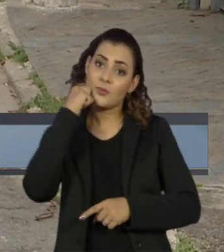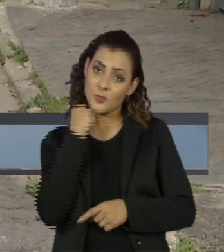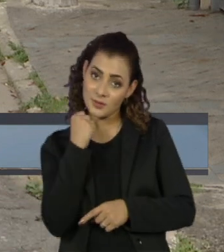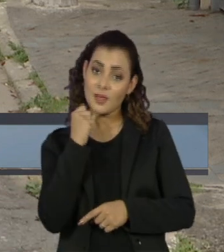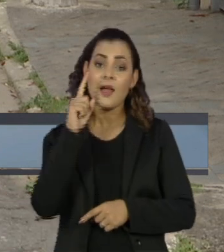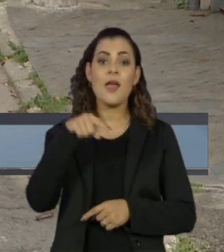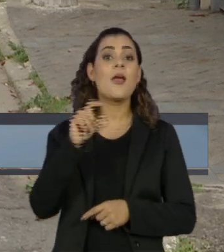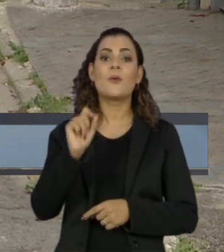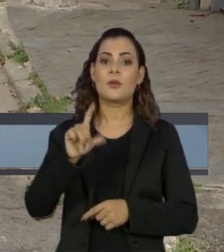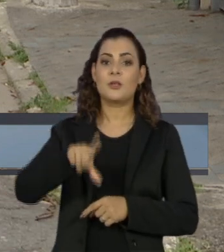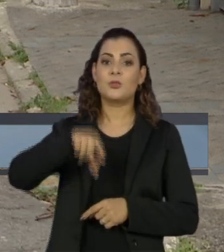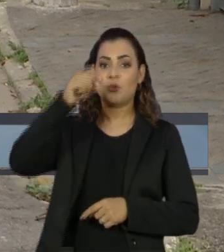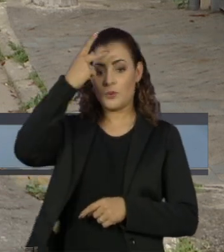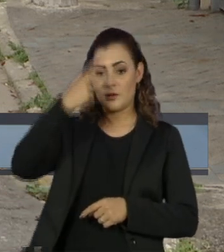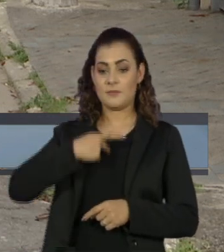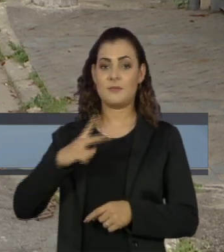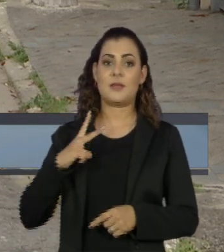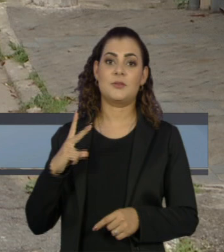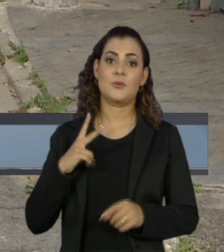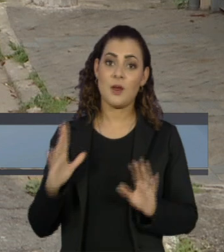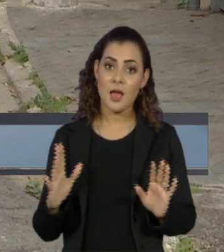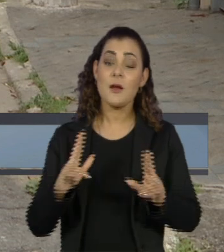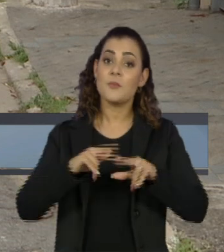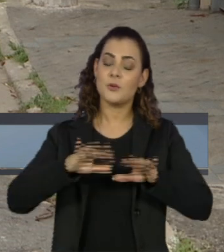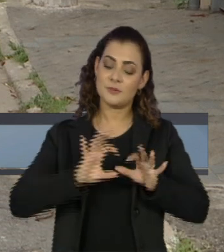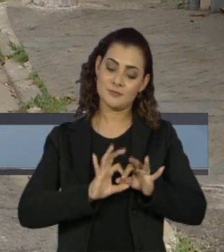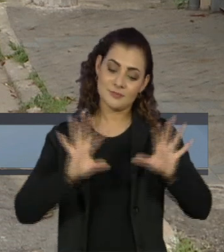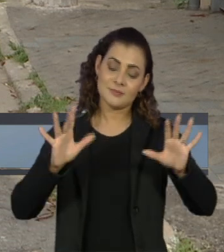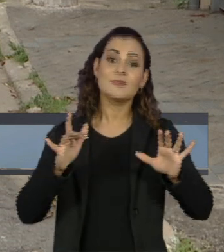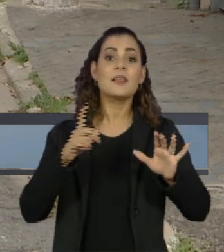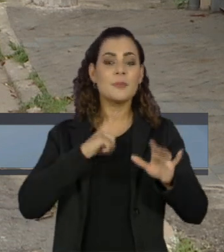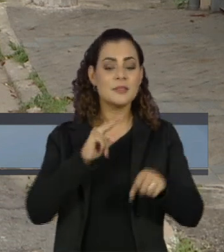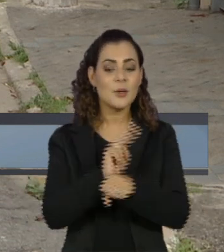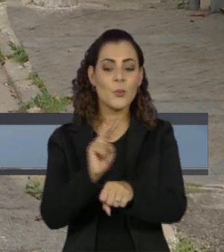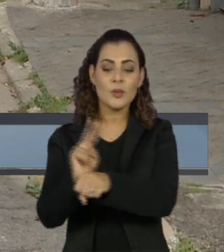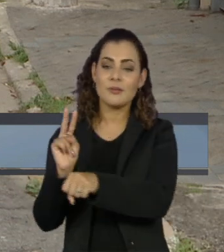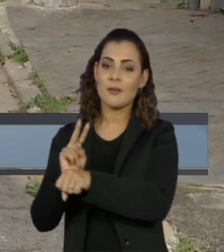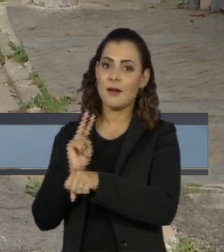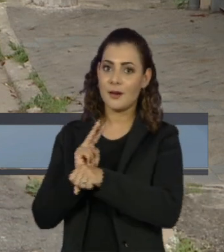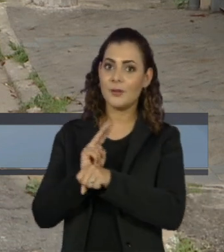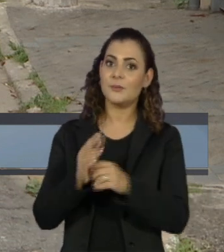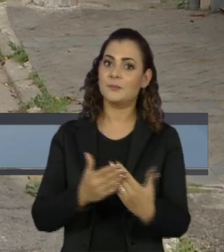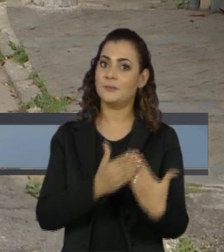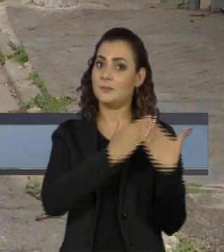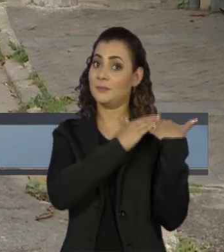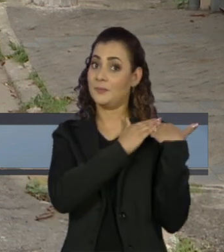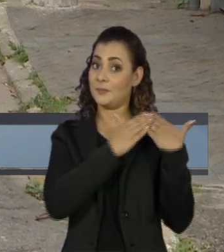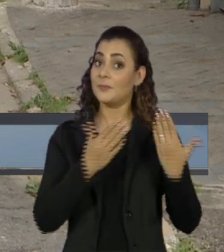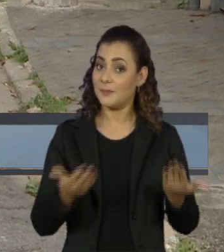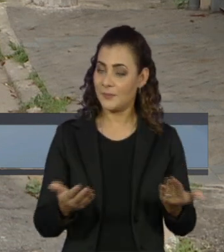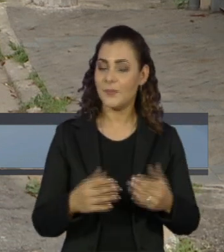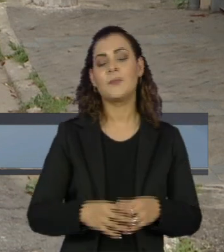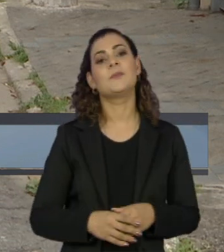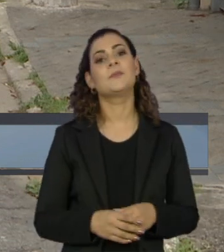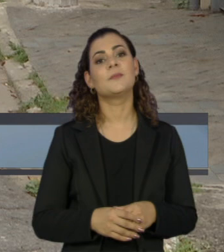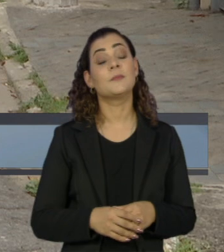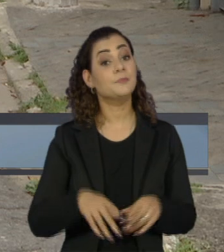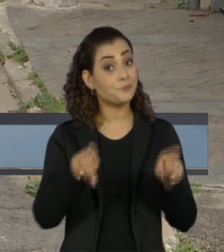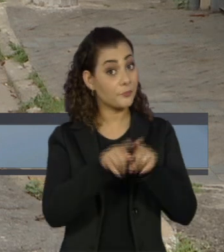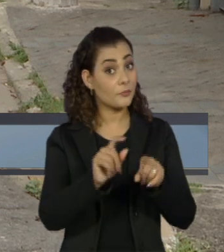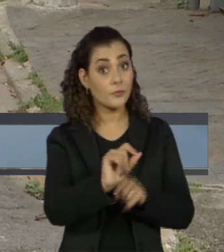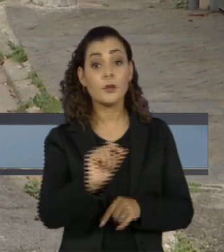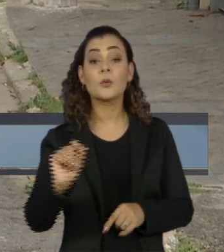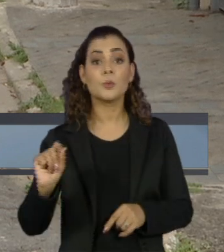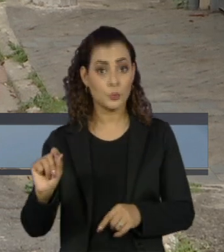deve ser uma opção pessoal e requer uma série de cuidados e responsabilidades Vale